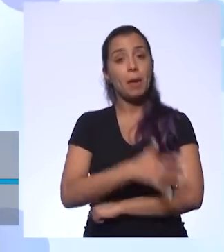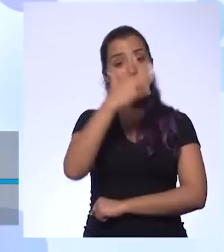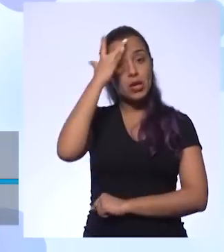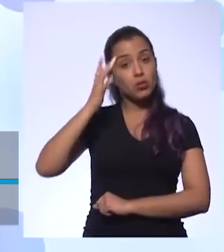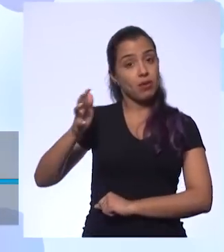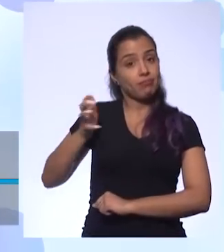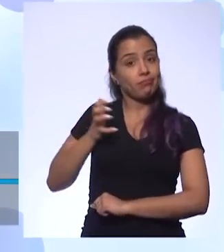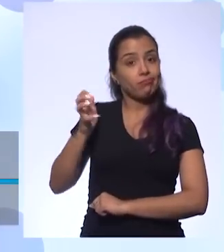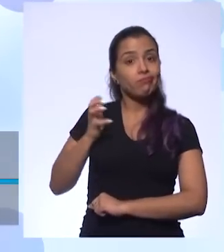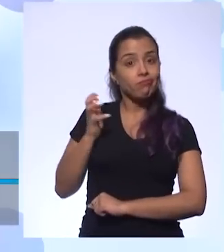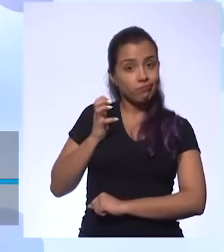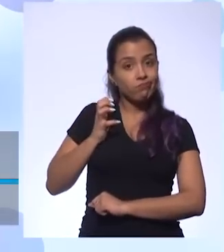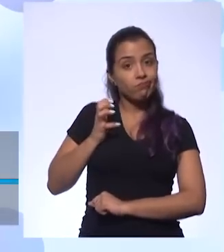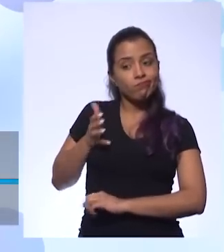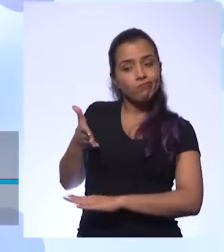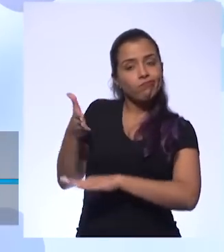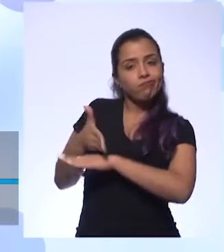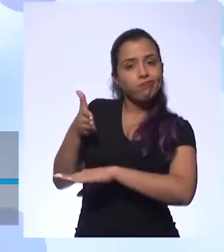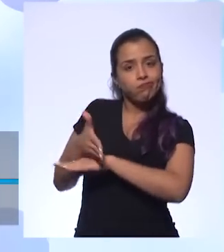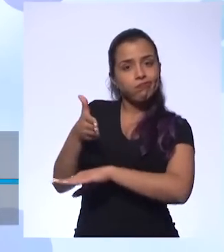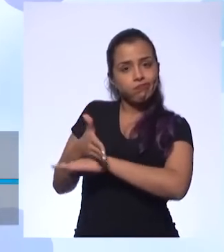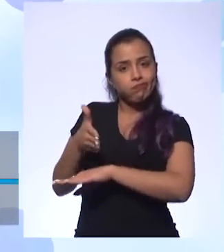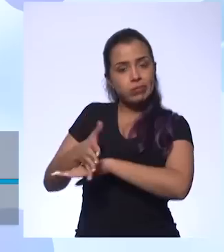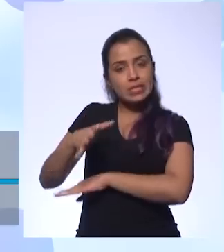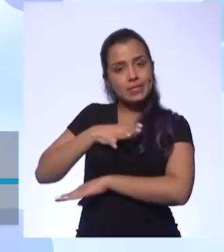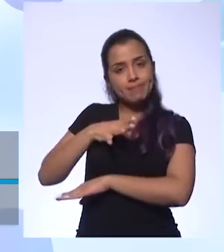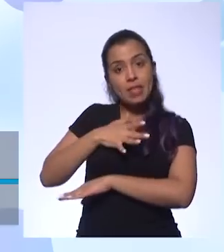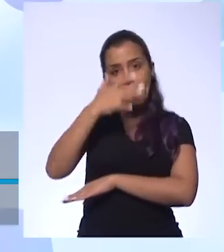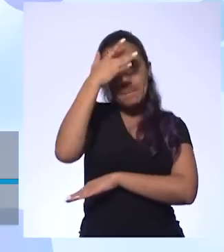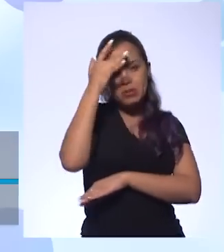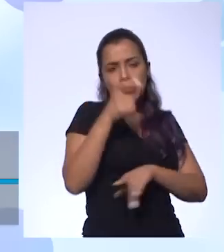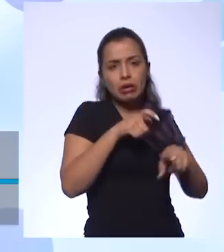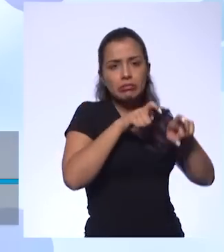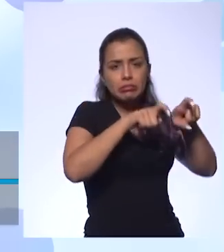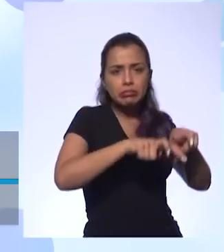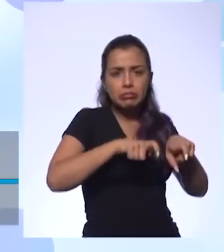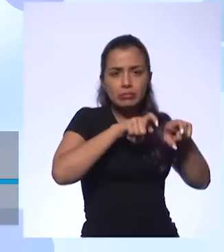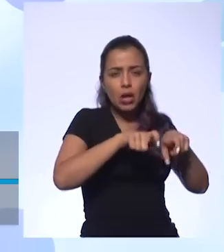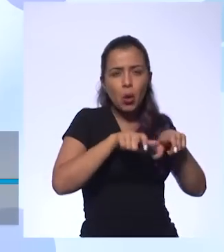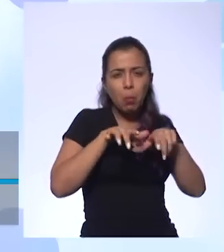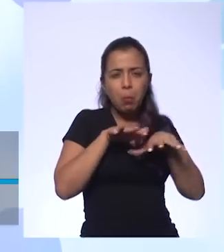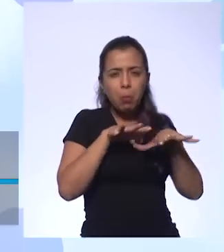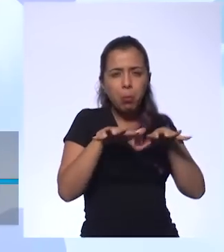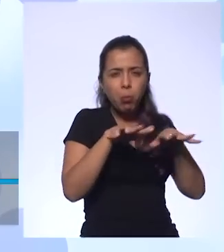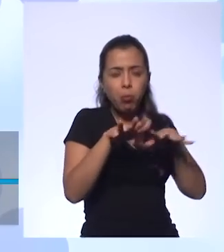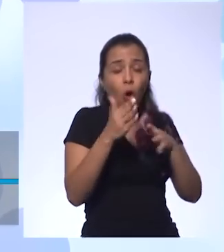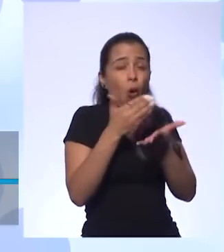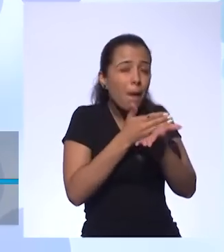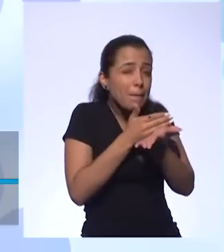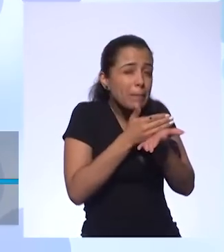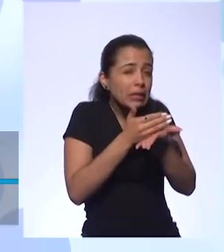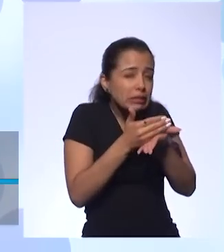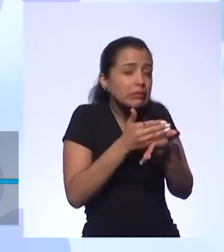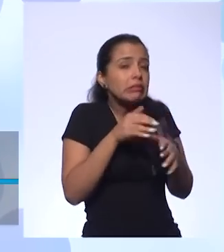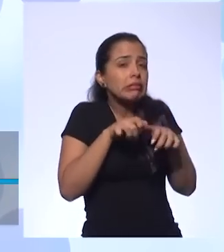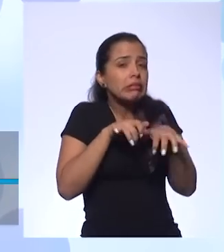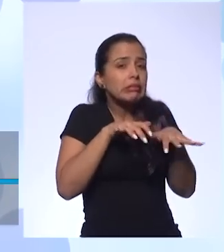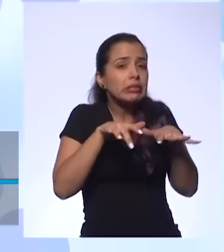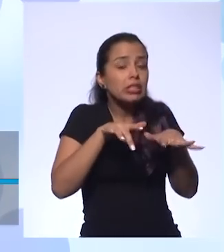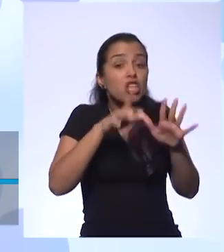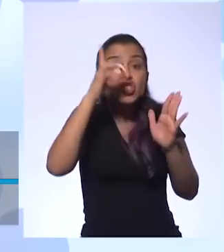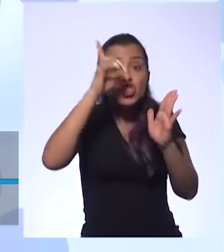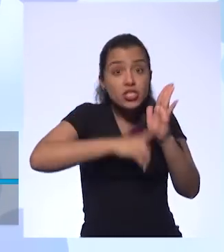burgueses. Os camponeses que estavam chegando para trabalhar enquanto classe proletária e operário não tinham